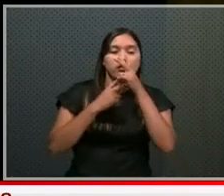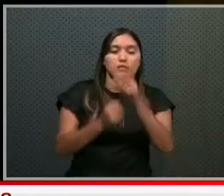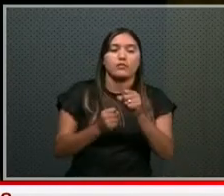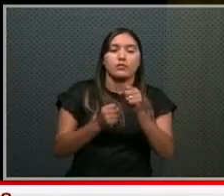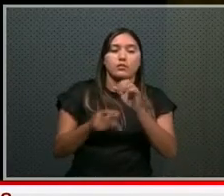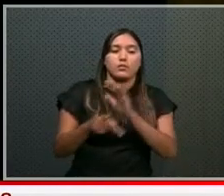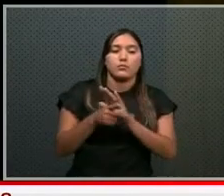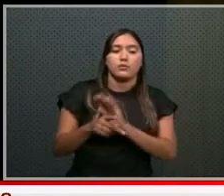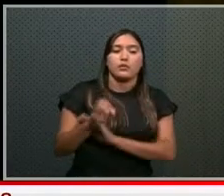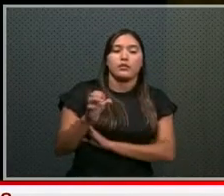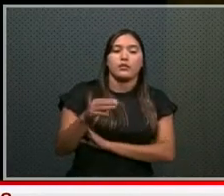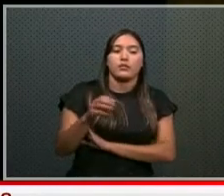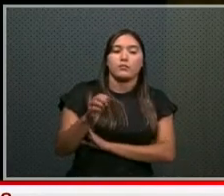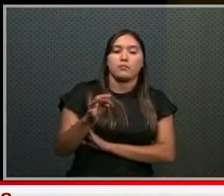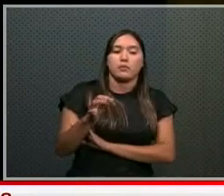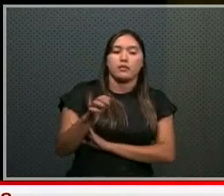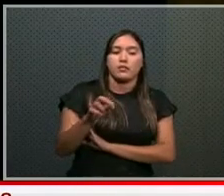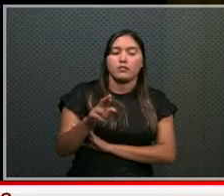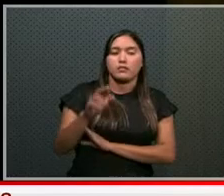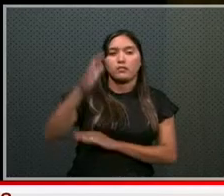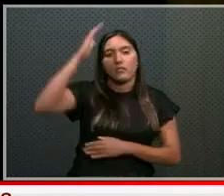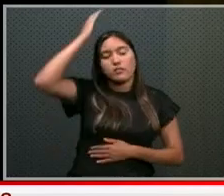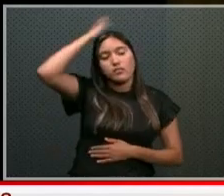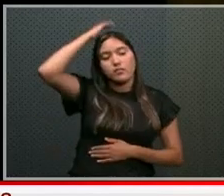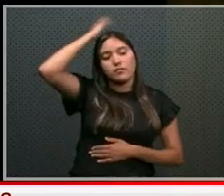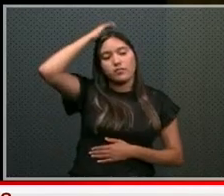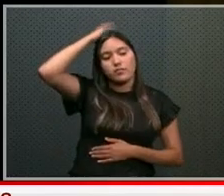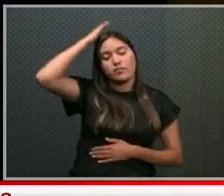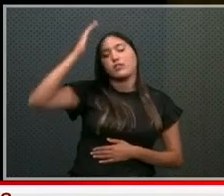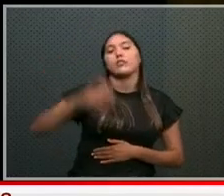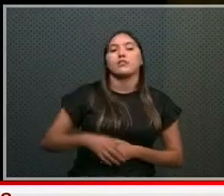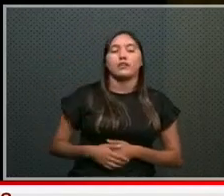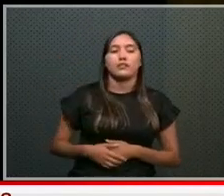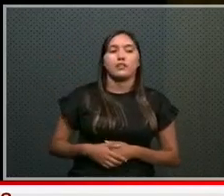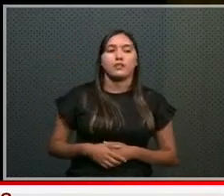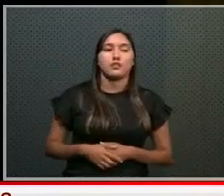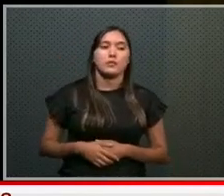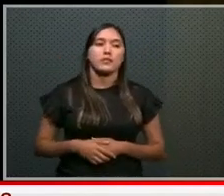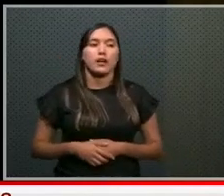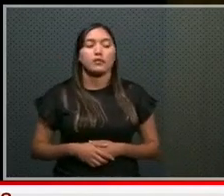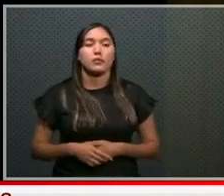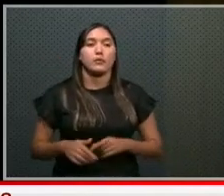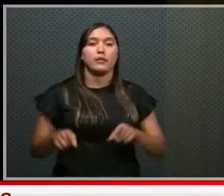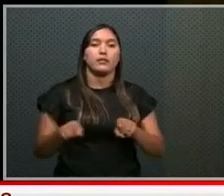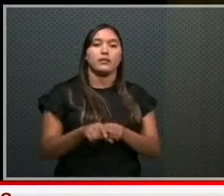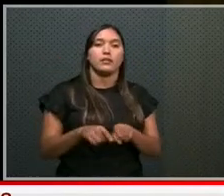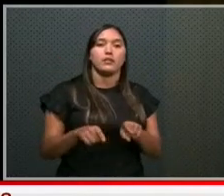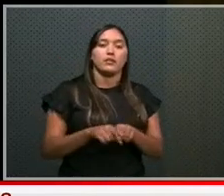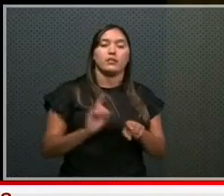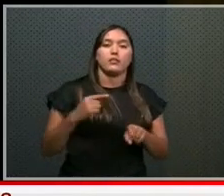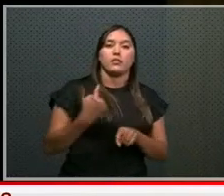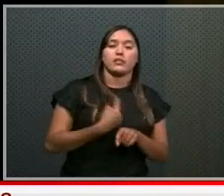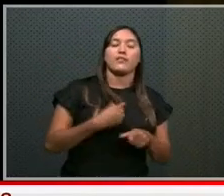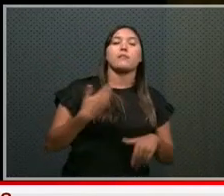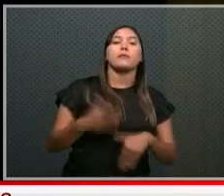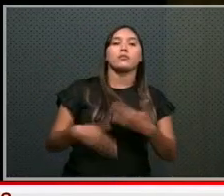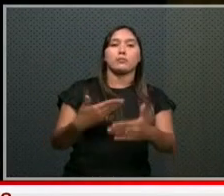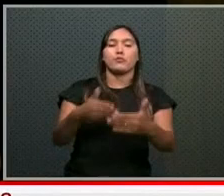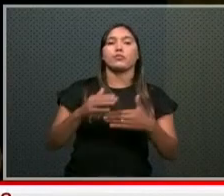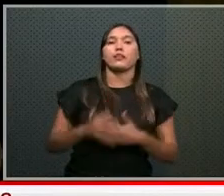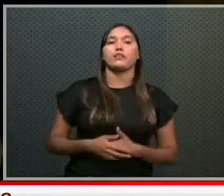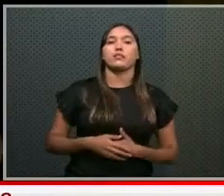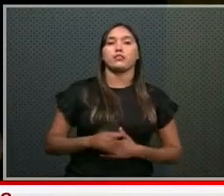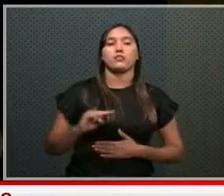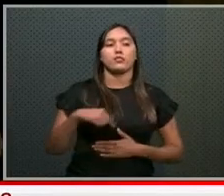nossa Emater para porque entendemos que para nós avançarmos do ponto de